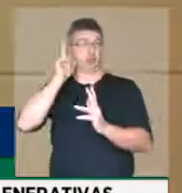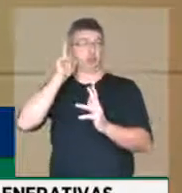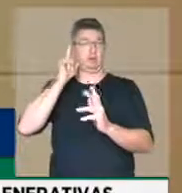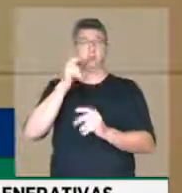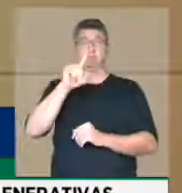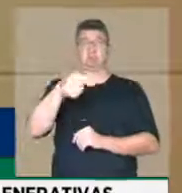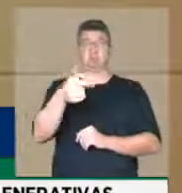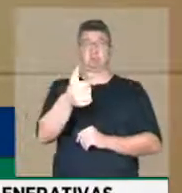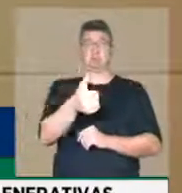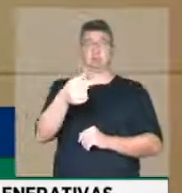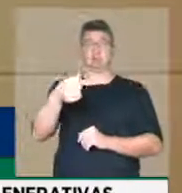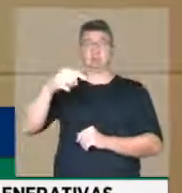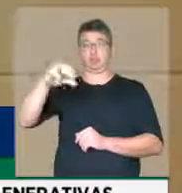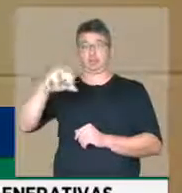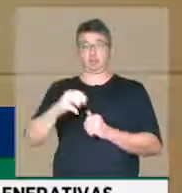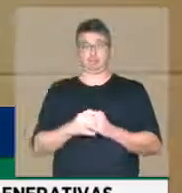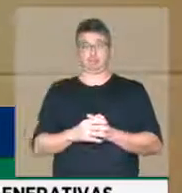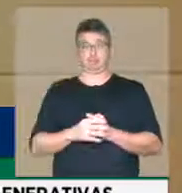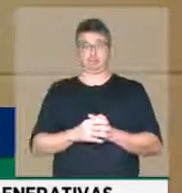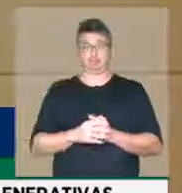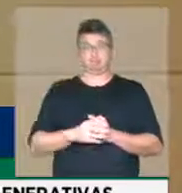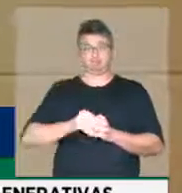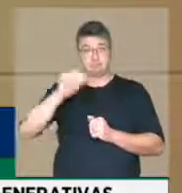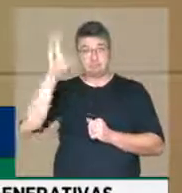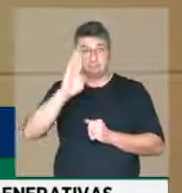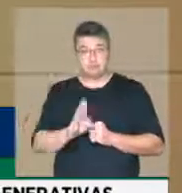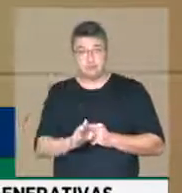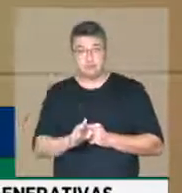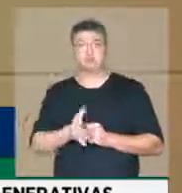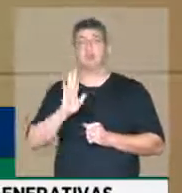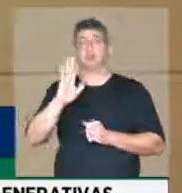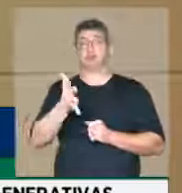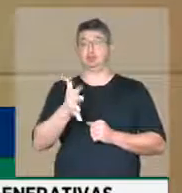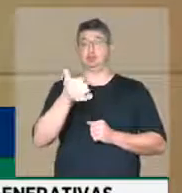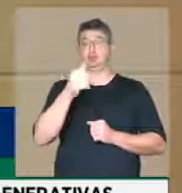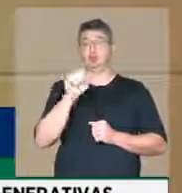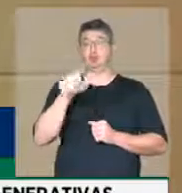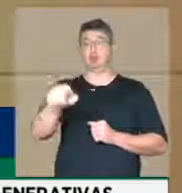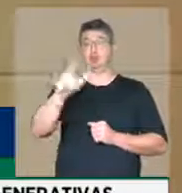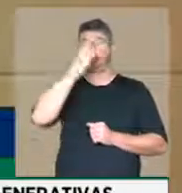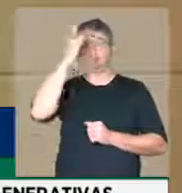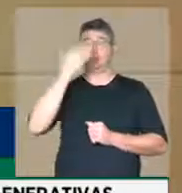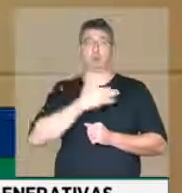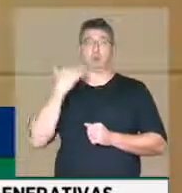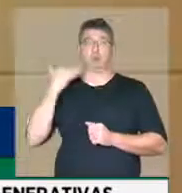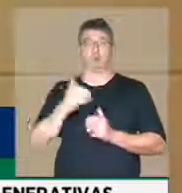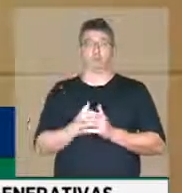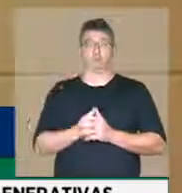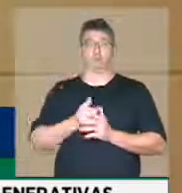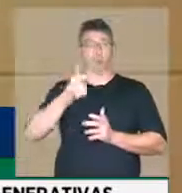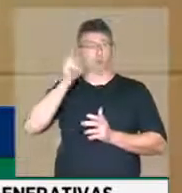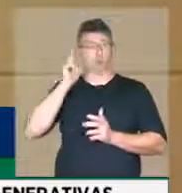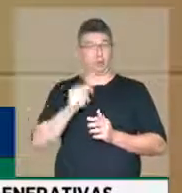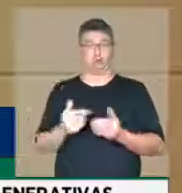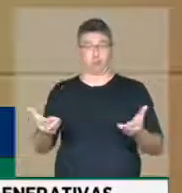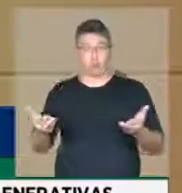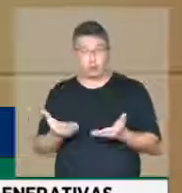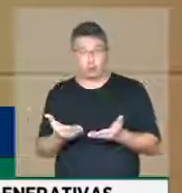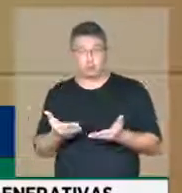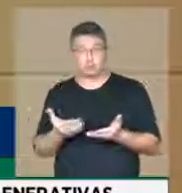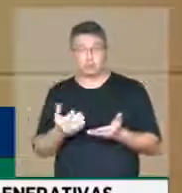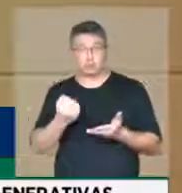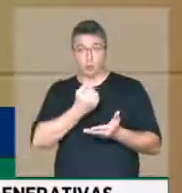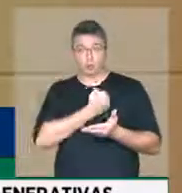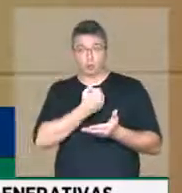1.179. O Brasil chegou aos 18 mil mortos ontem. Hoje, infelizmente,